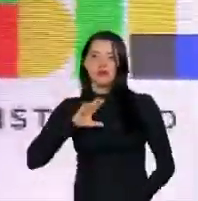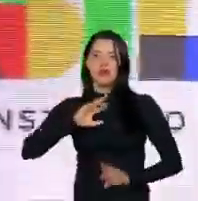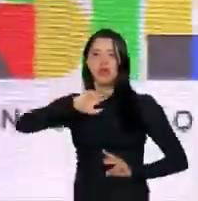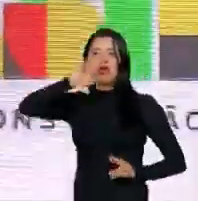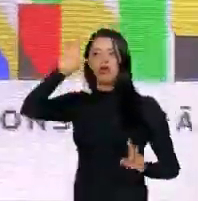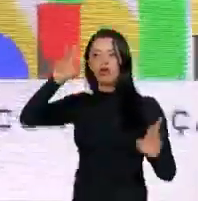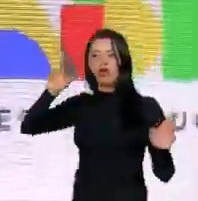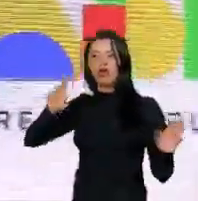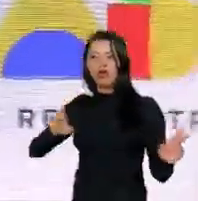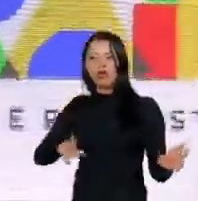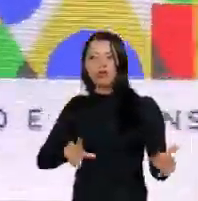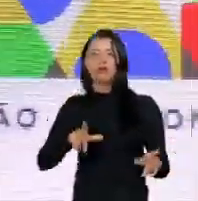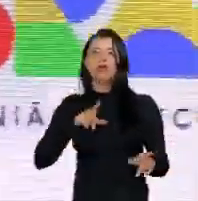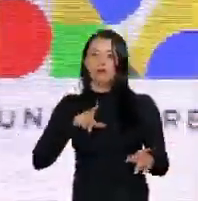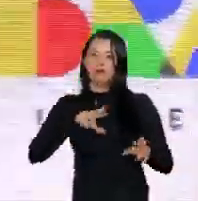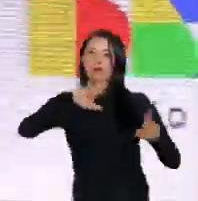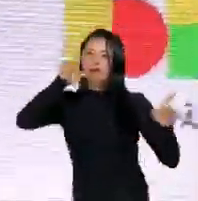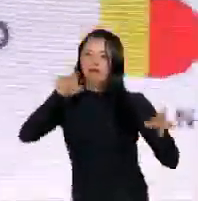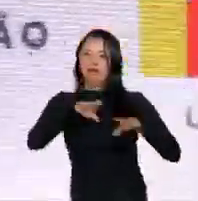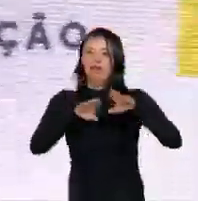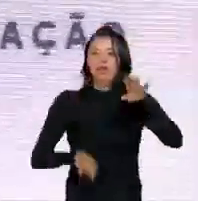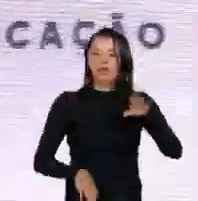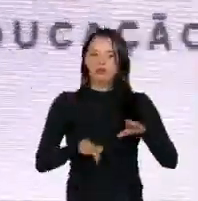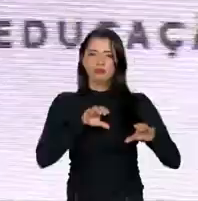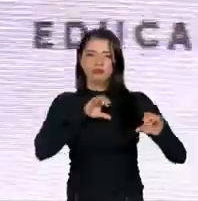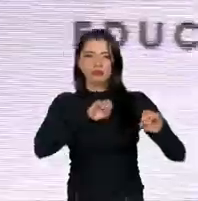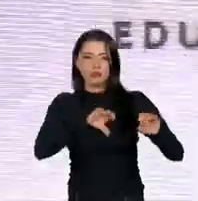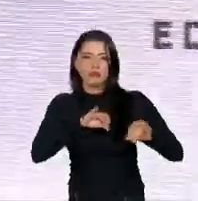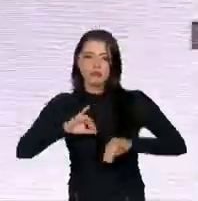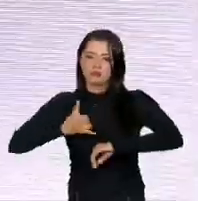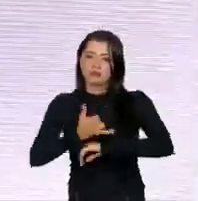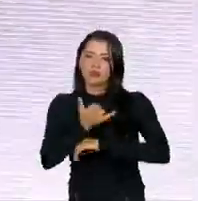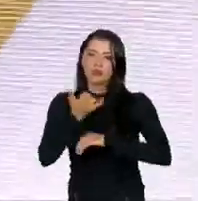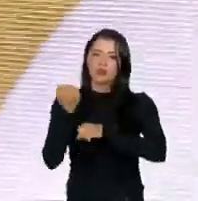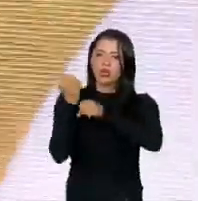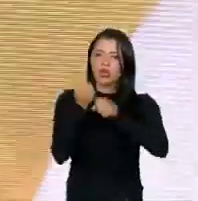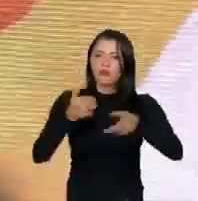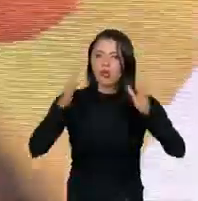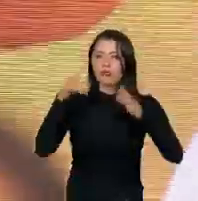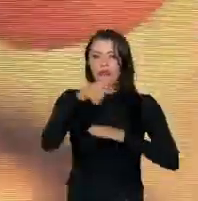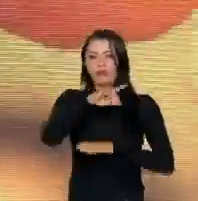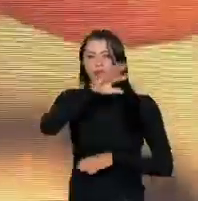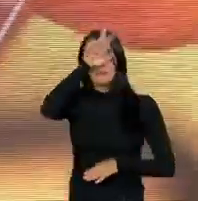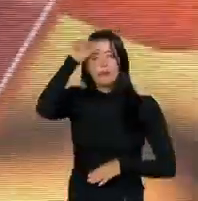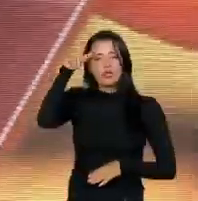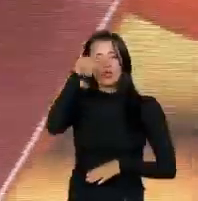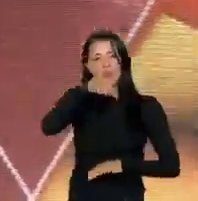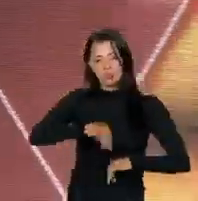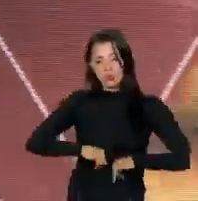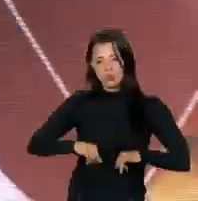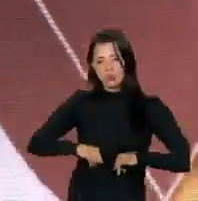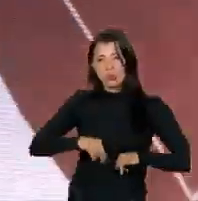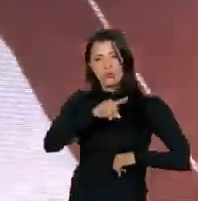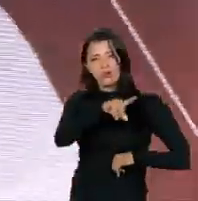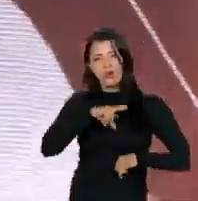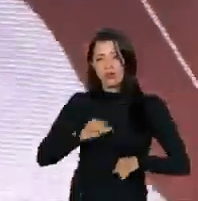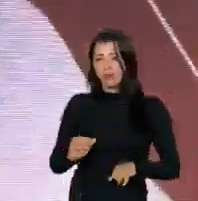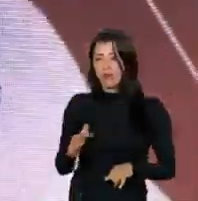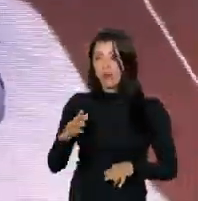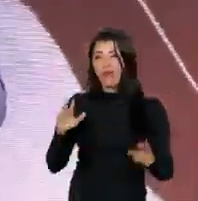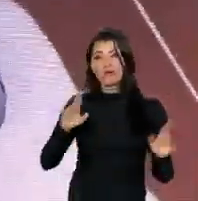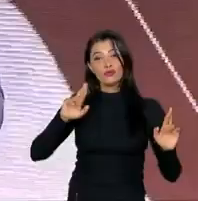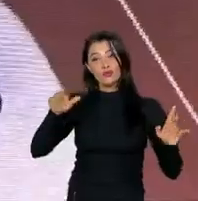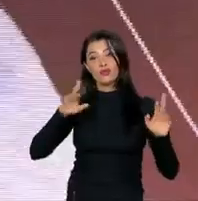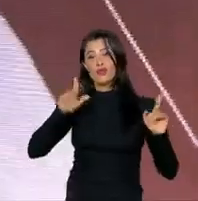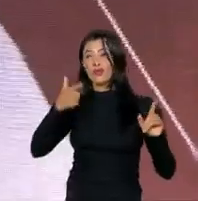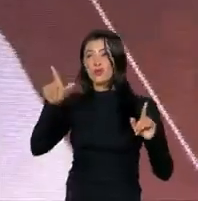uma desigualdade educacional também, em infraestrutura, na região da Amazônia, que sofre muito, porque lá há um custo da Amazônia